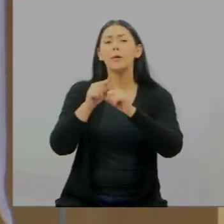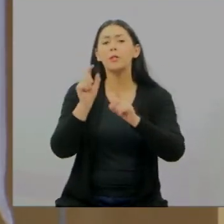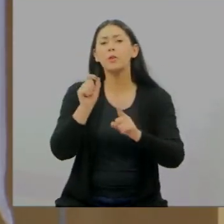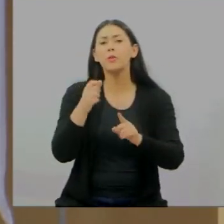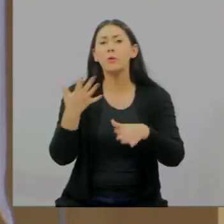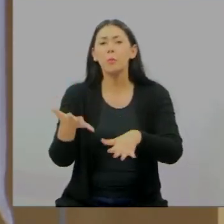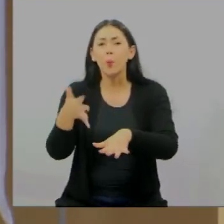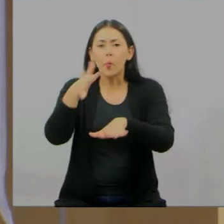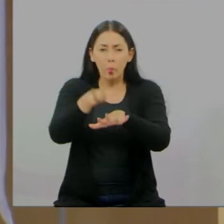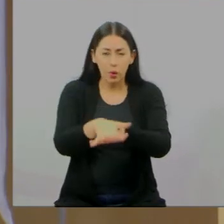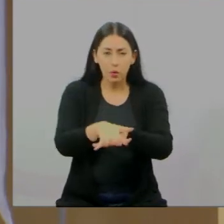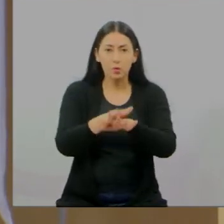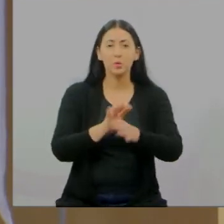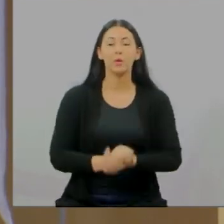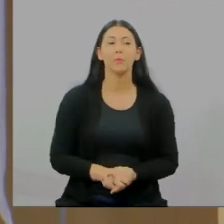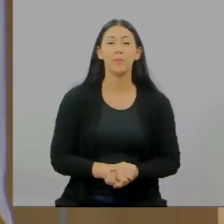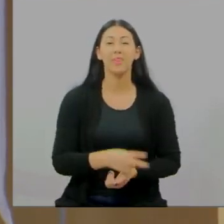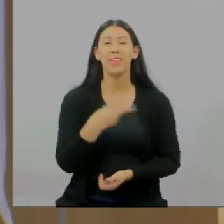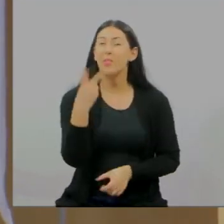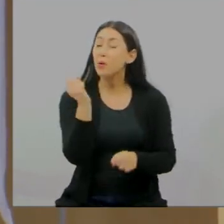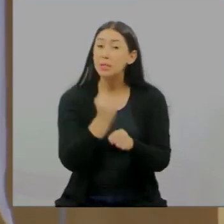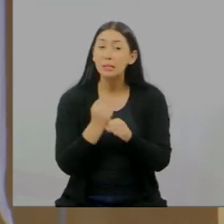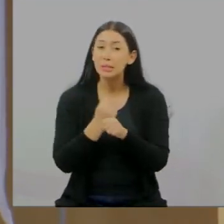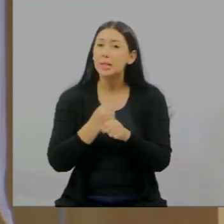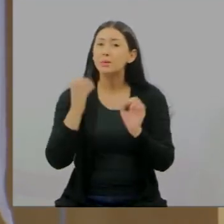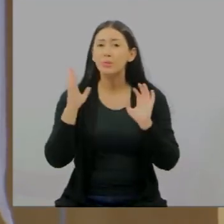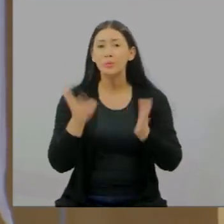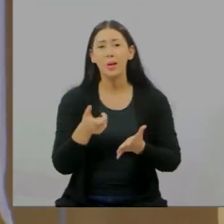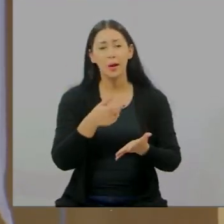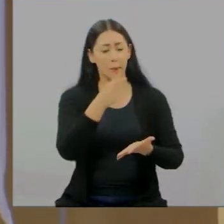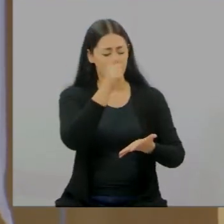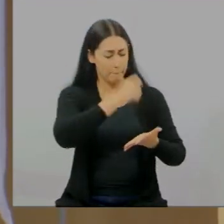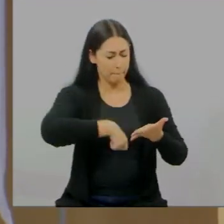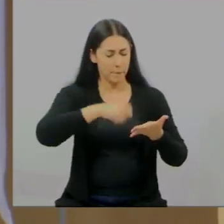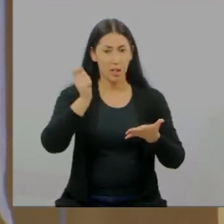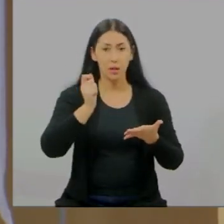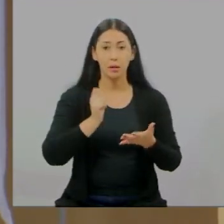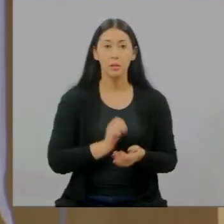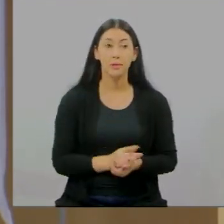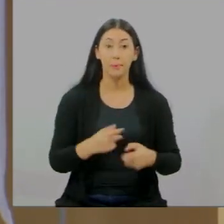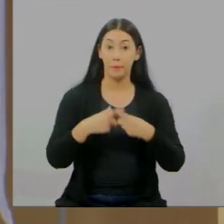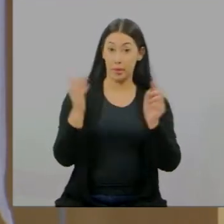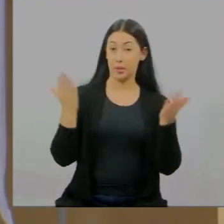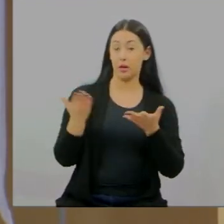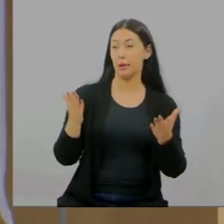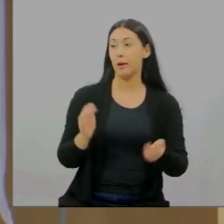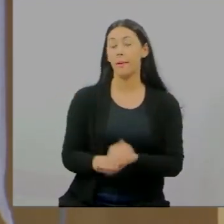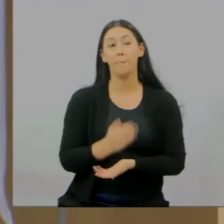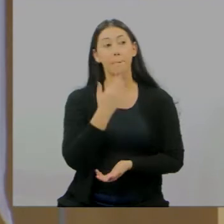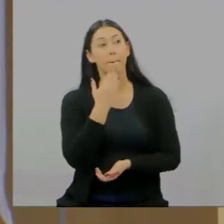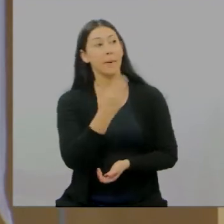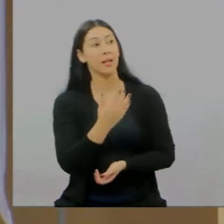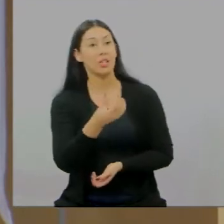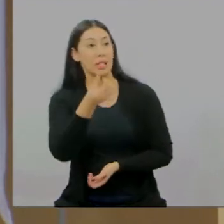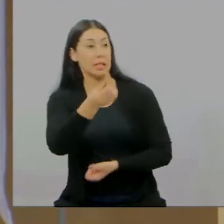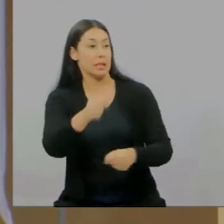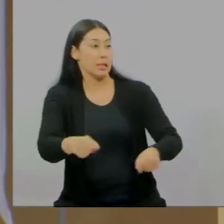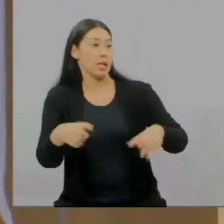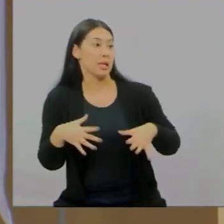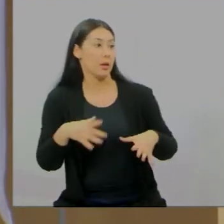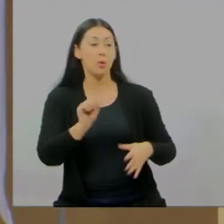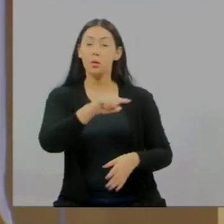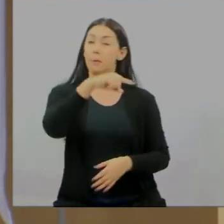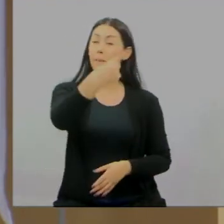inclusão. 2 anos registrado nessa casa e agora adiado por